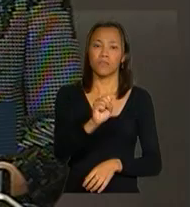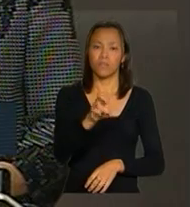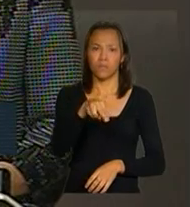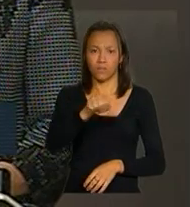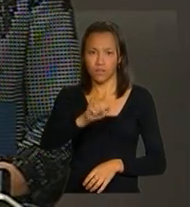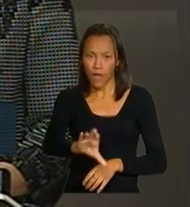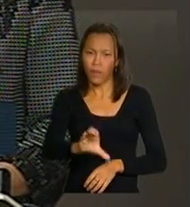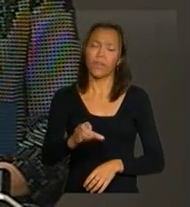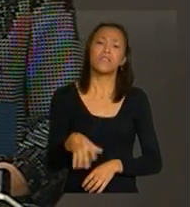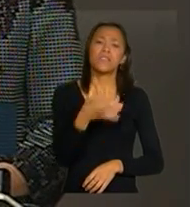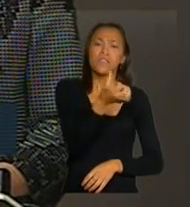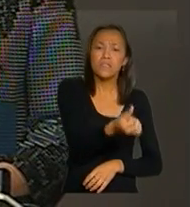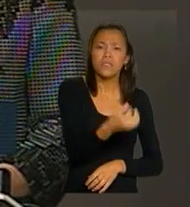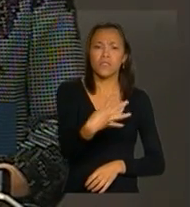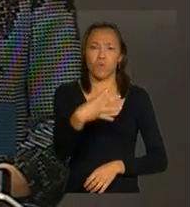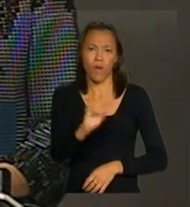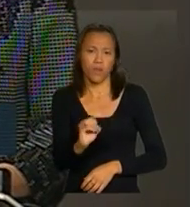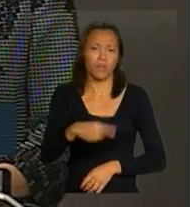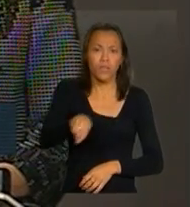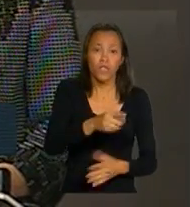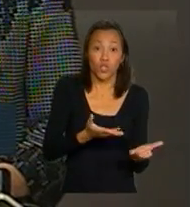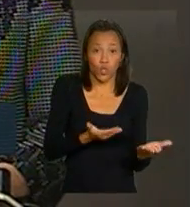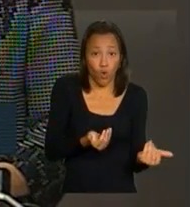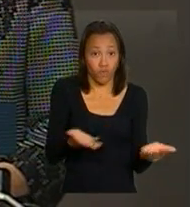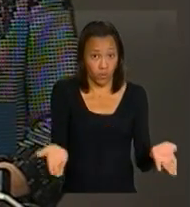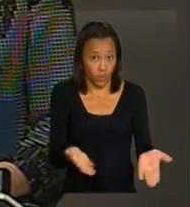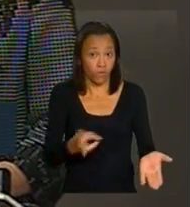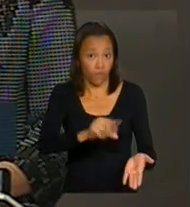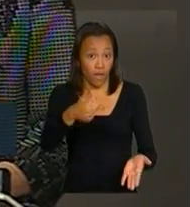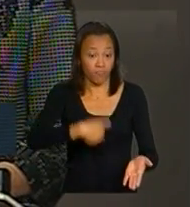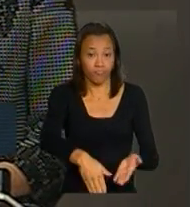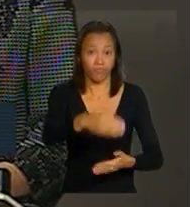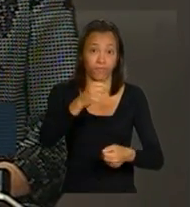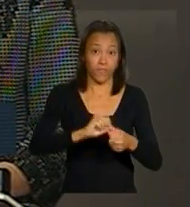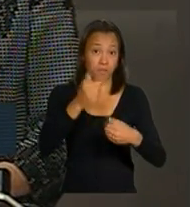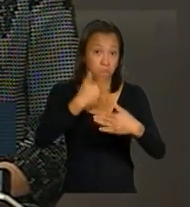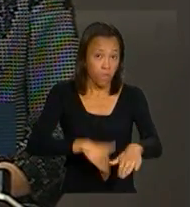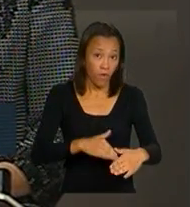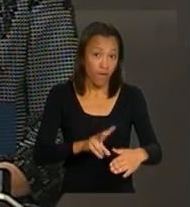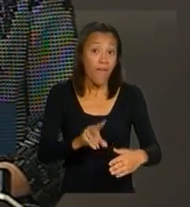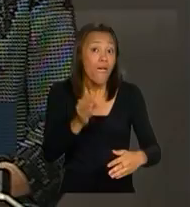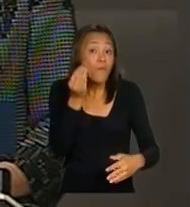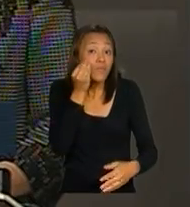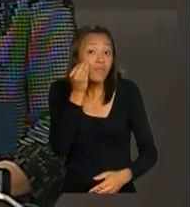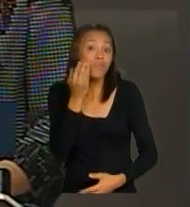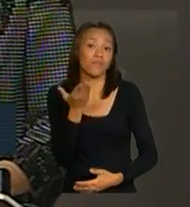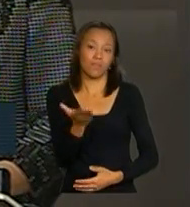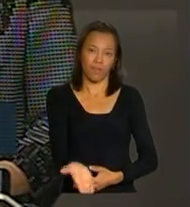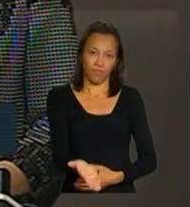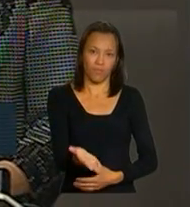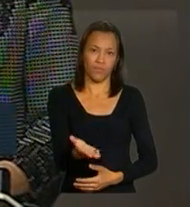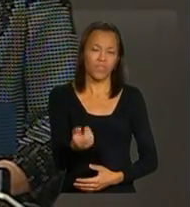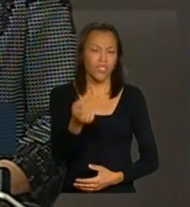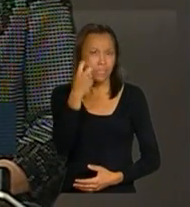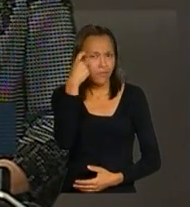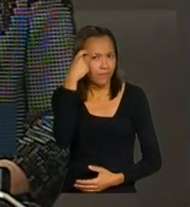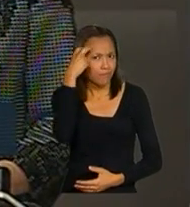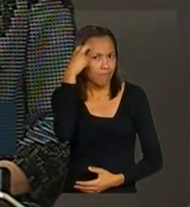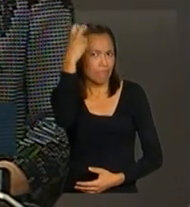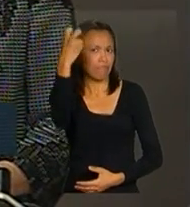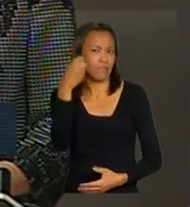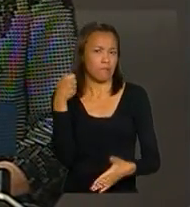Esses 640 jovens que competem nesse torneio, eles são exemplos de criatividade,